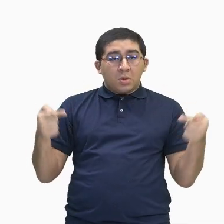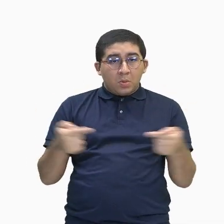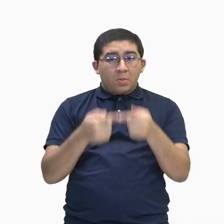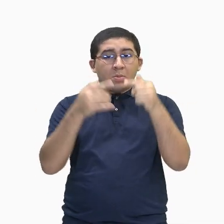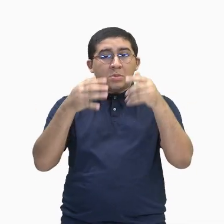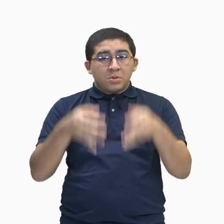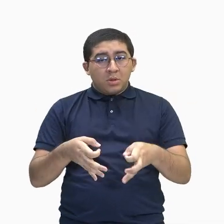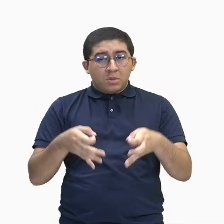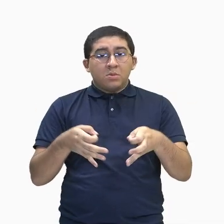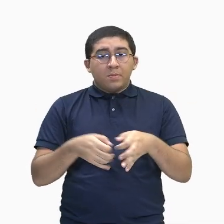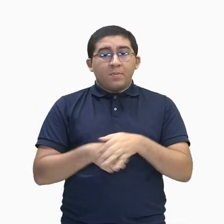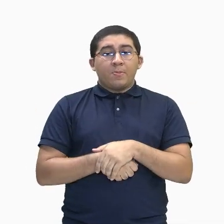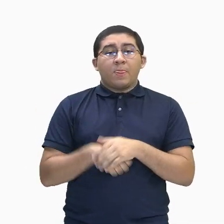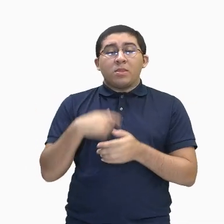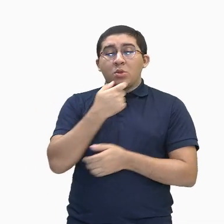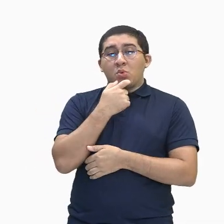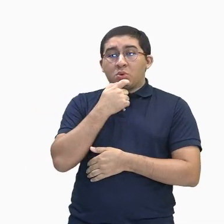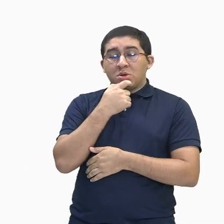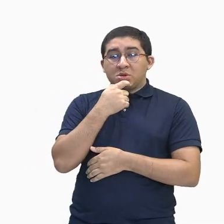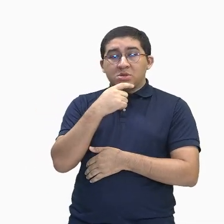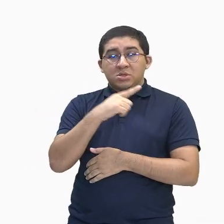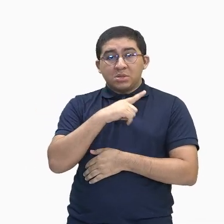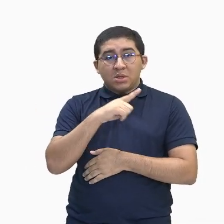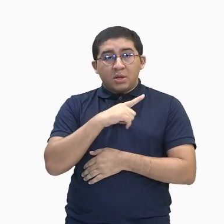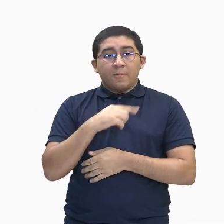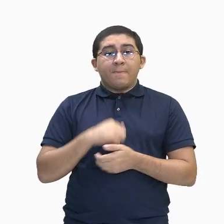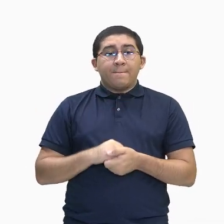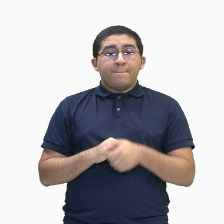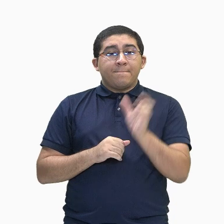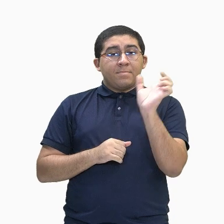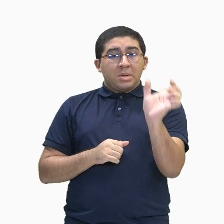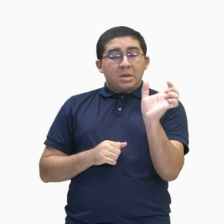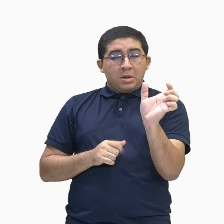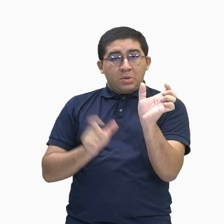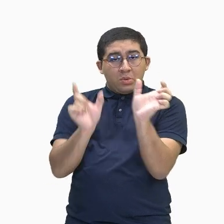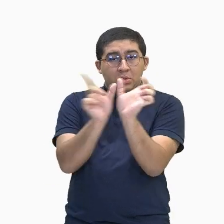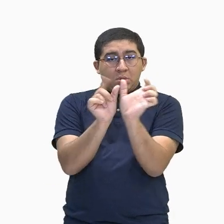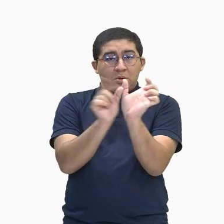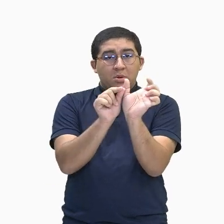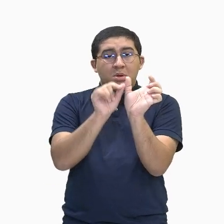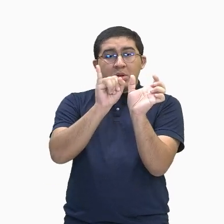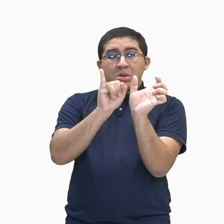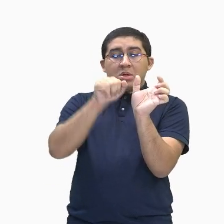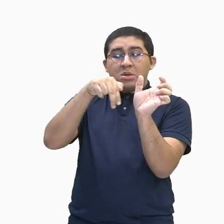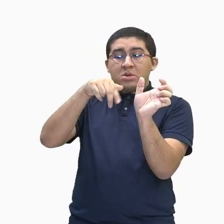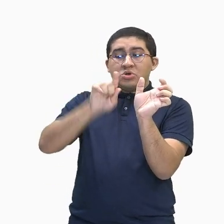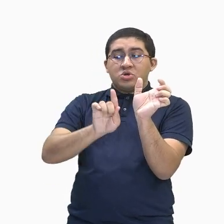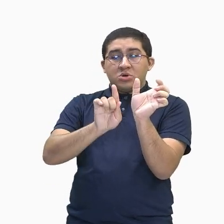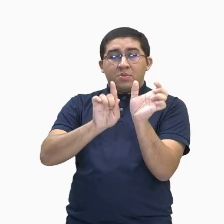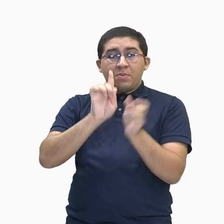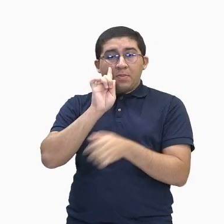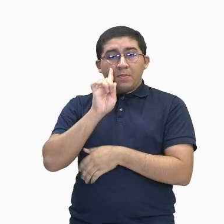em inglês, eles possuem terminações em ing. Isso aqui que é o gerúndio,